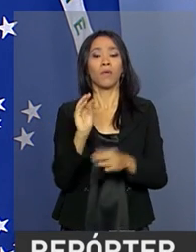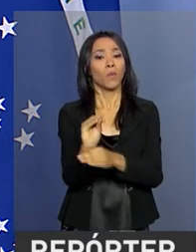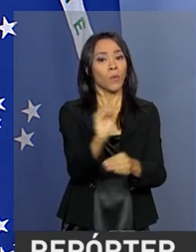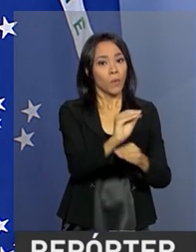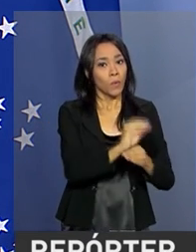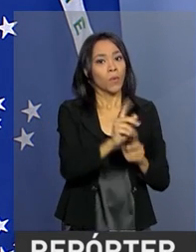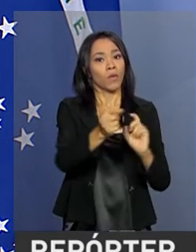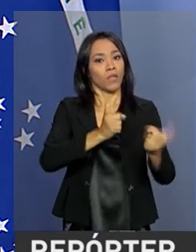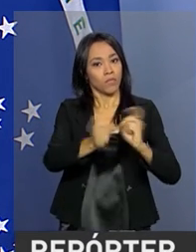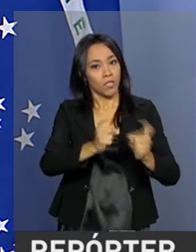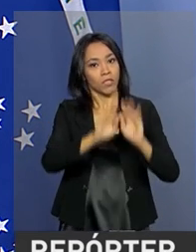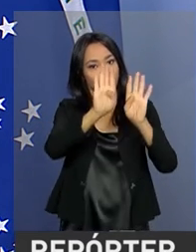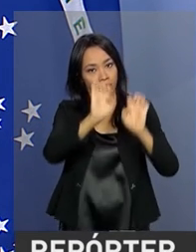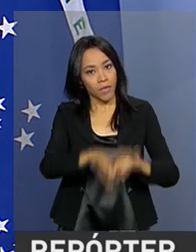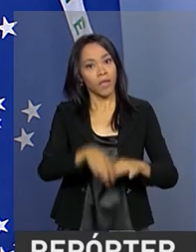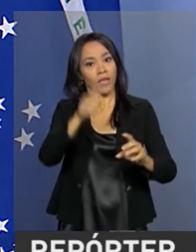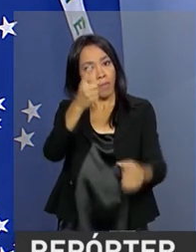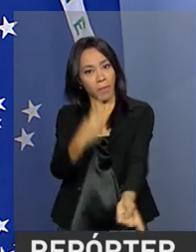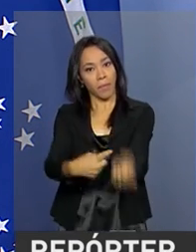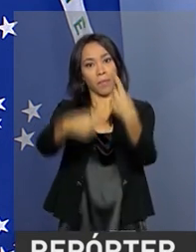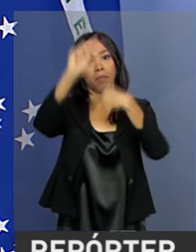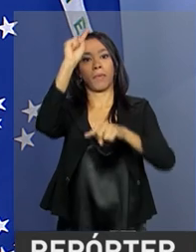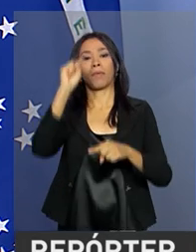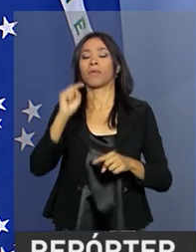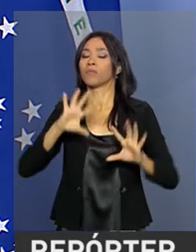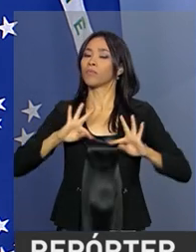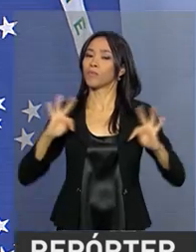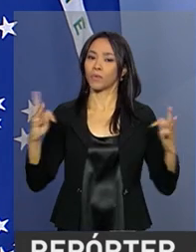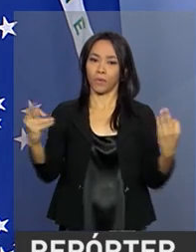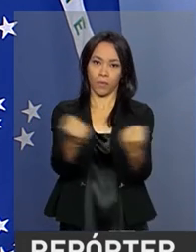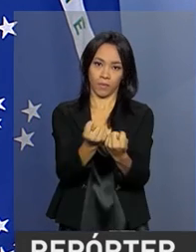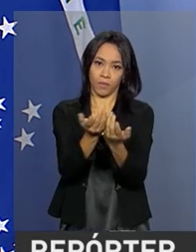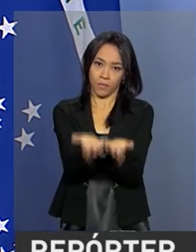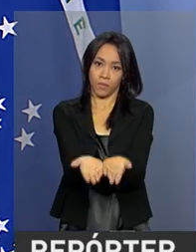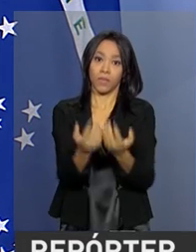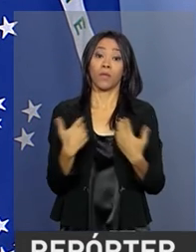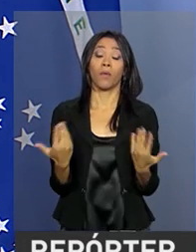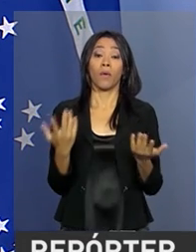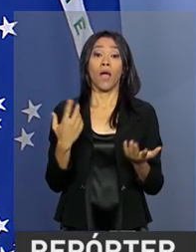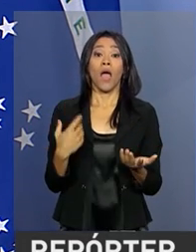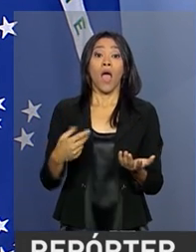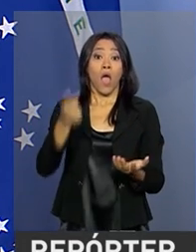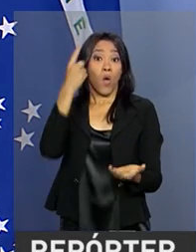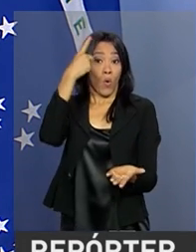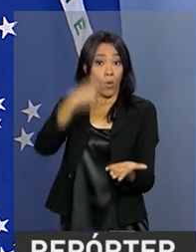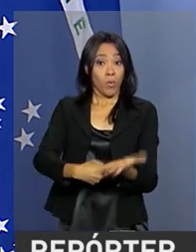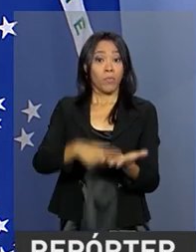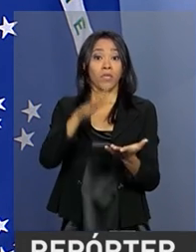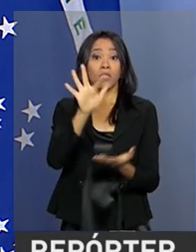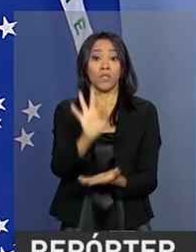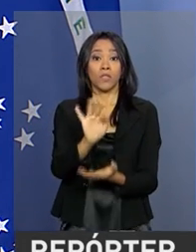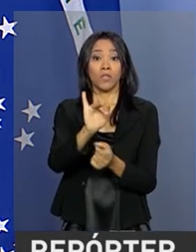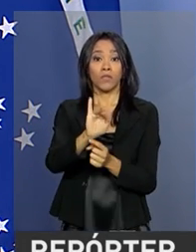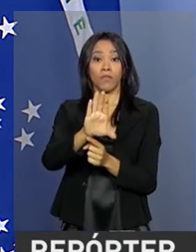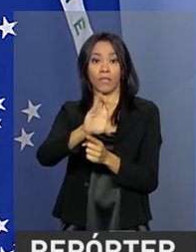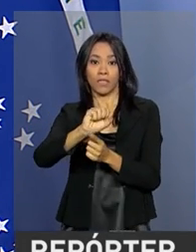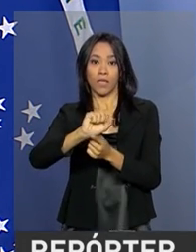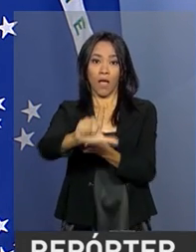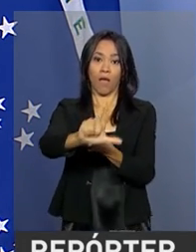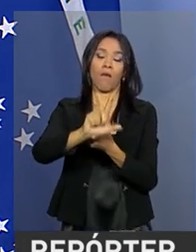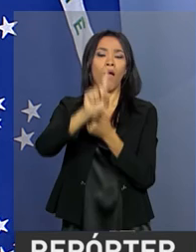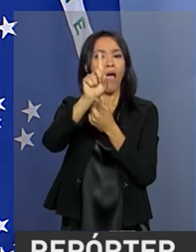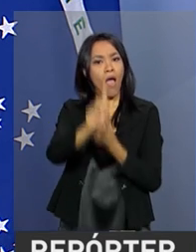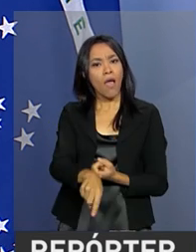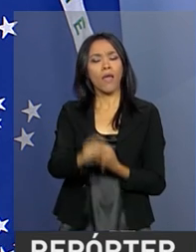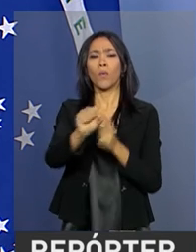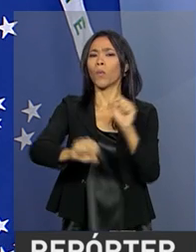da real prosperidade a ser partilhada por todo o povo. A responsabilidade fiscal, sublinha o presidente, é uma das